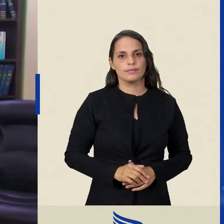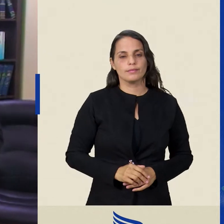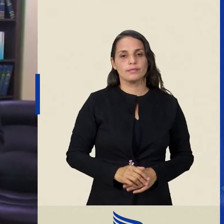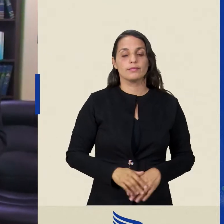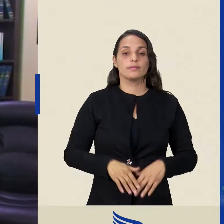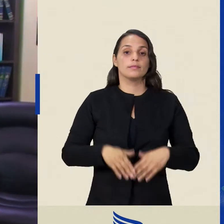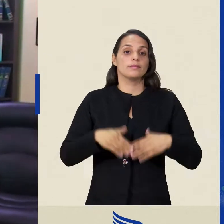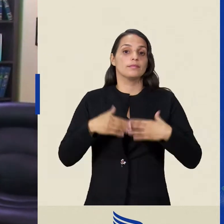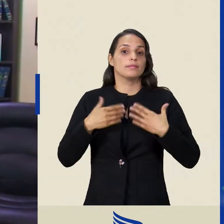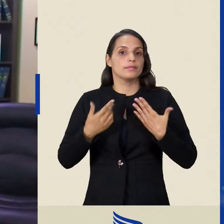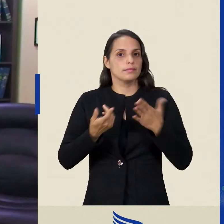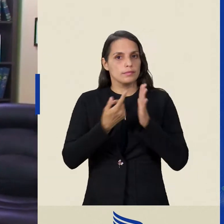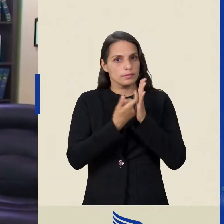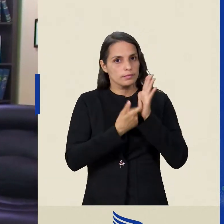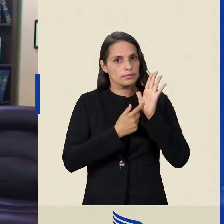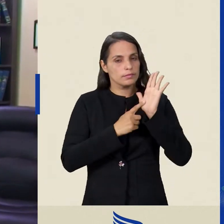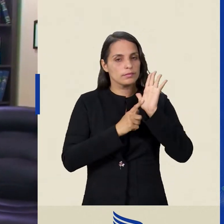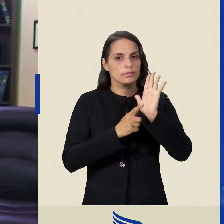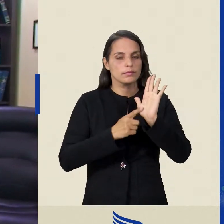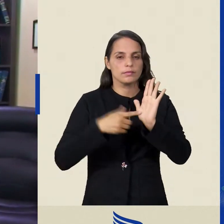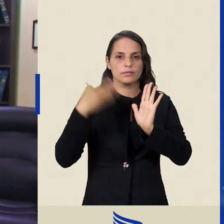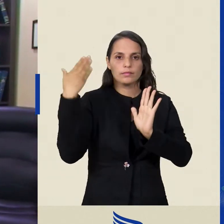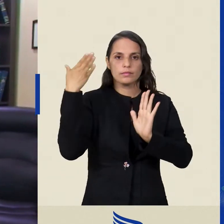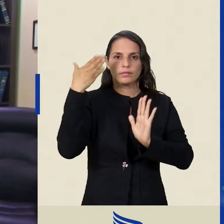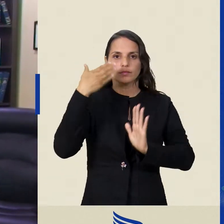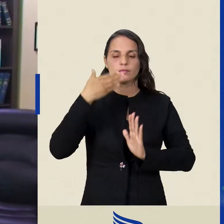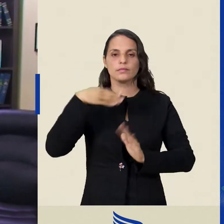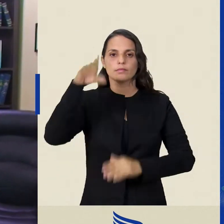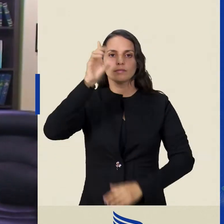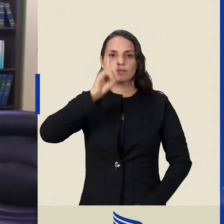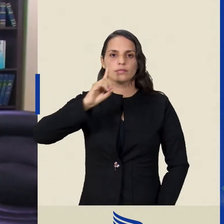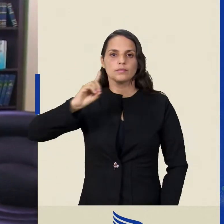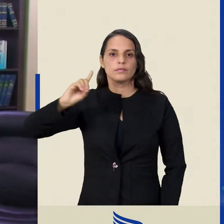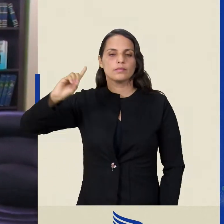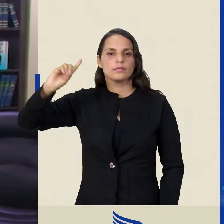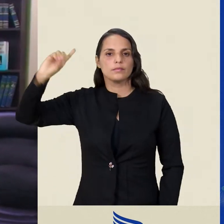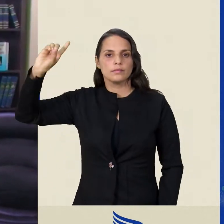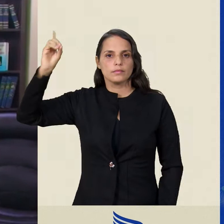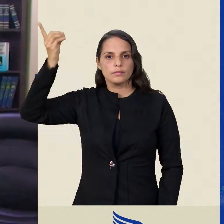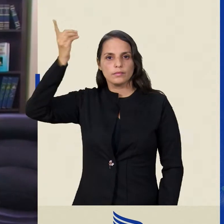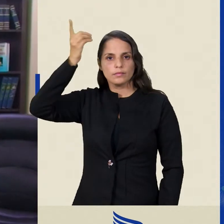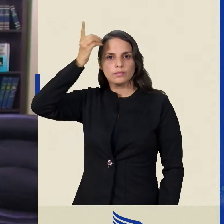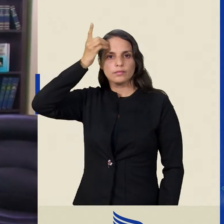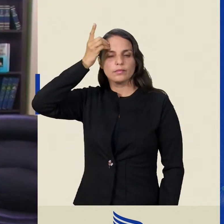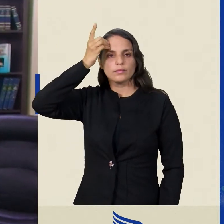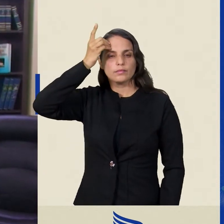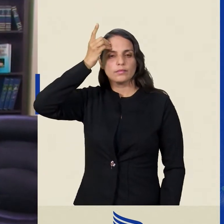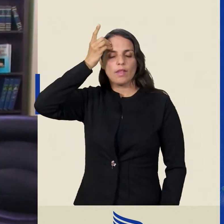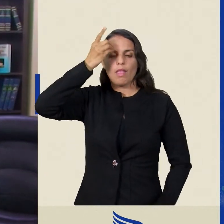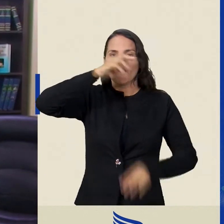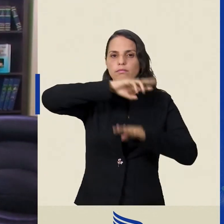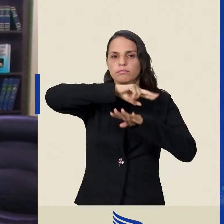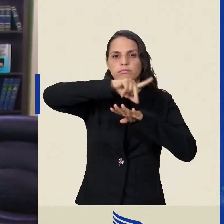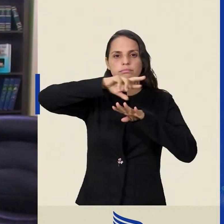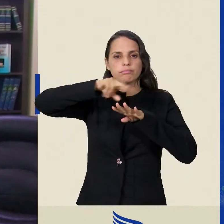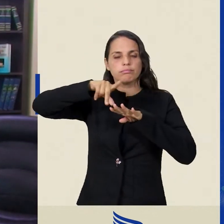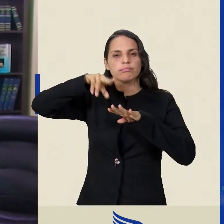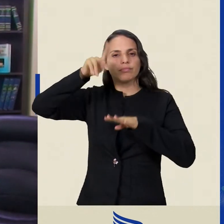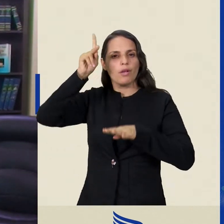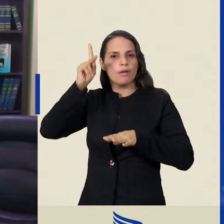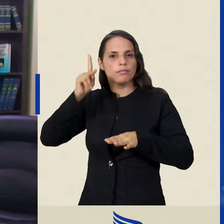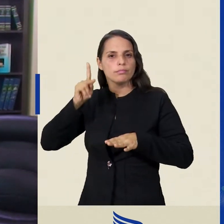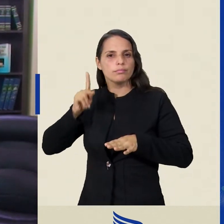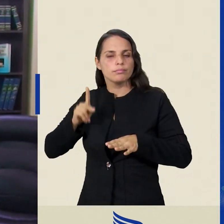Estas passagens comprovam que Deus concedeu este dom a várias pessoas na